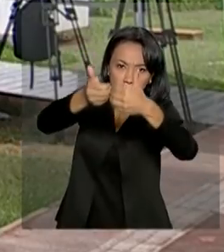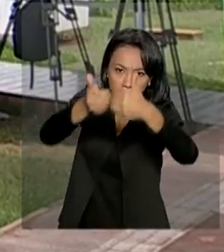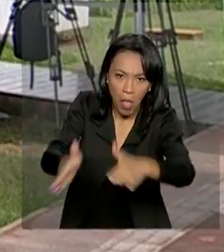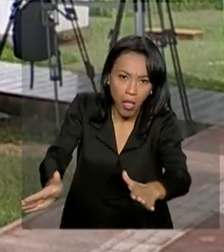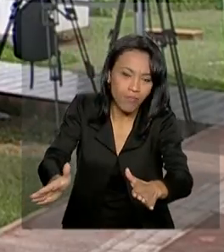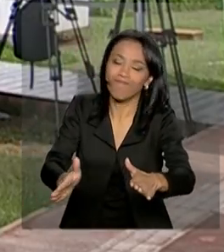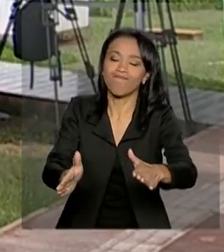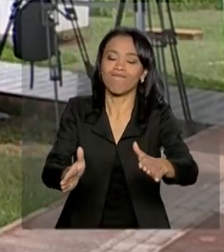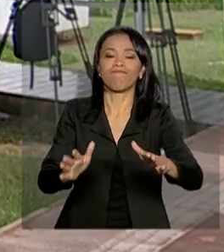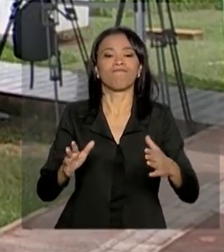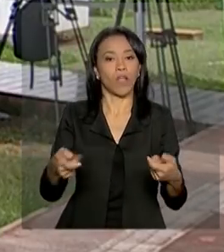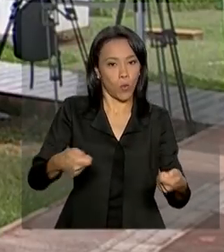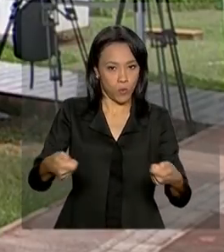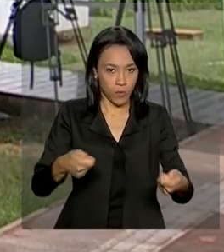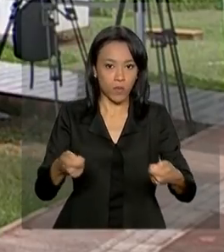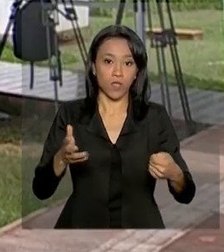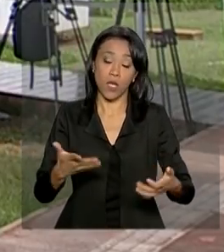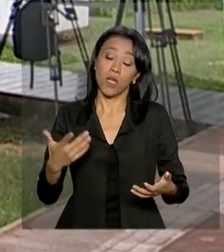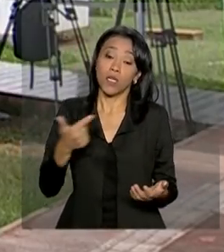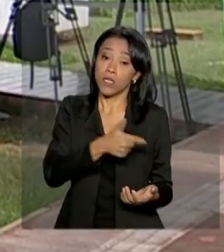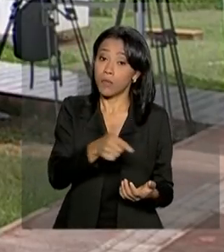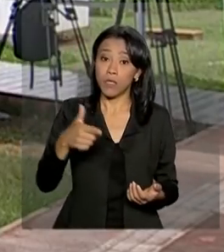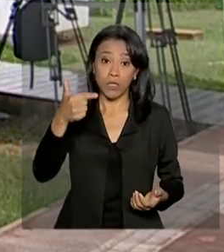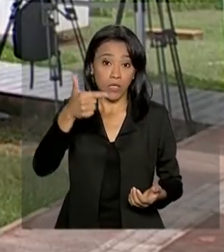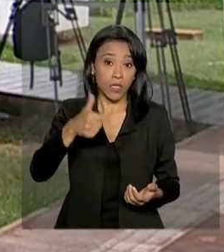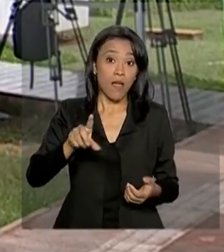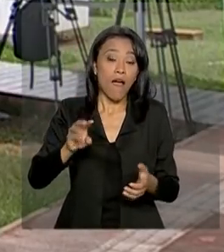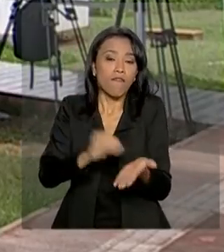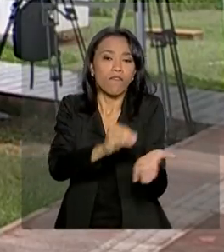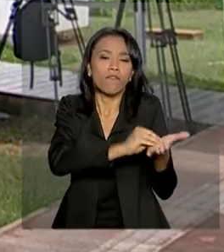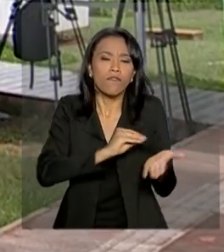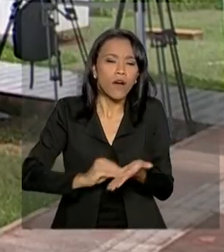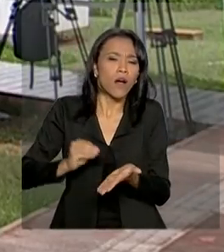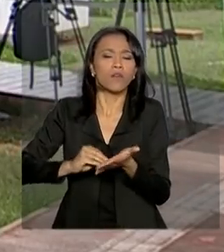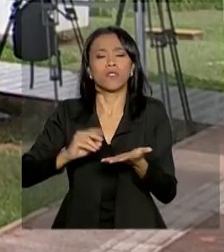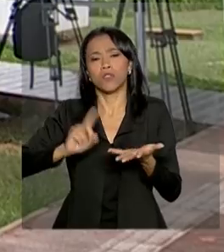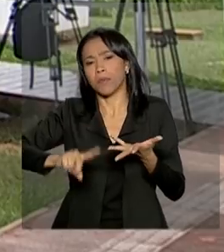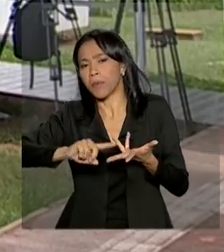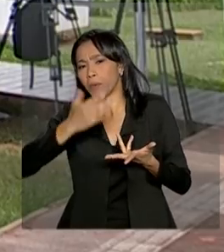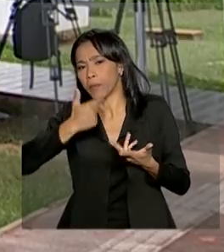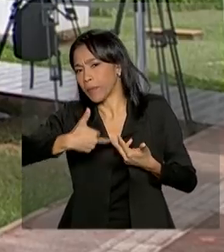falou ainda que também não há risco de desabastecimento na cidade.